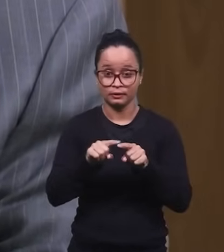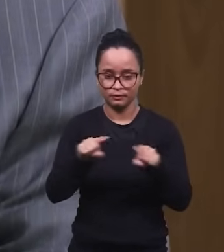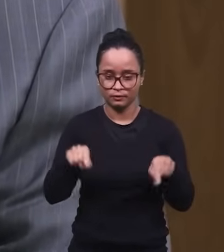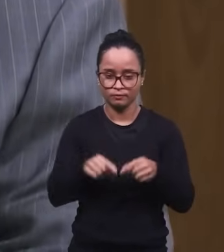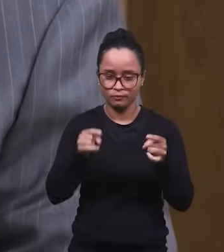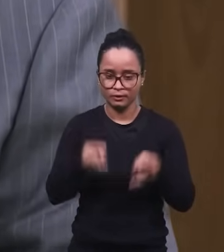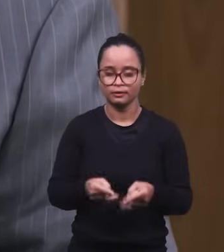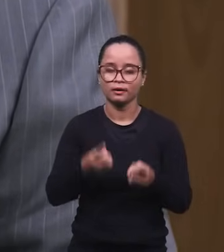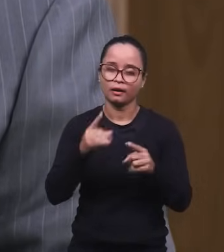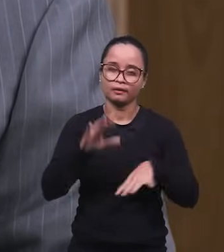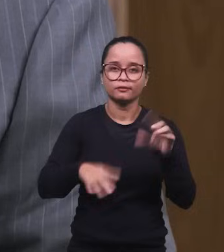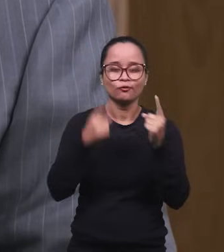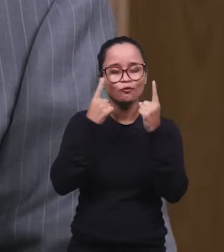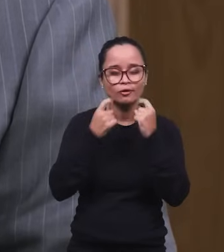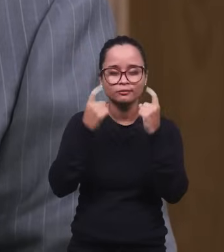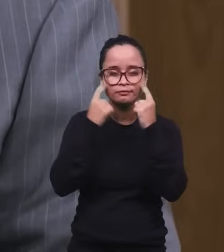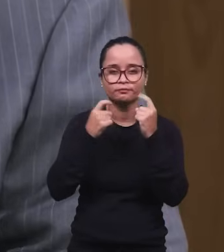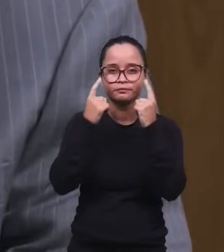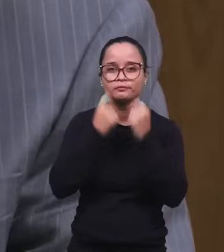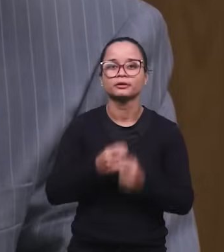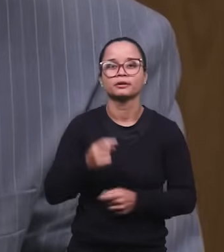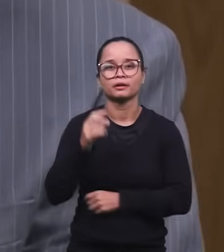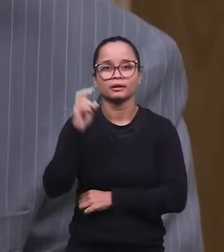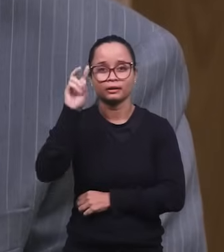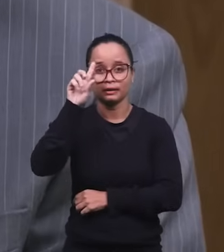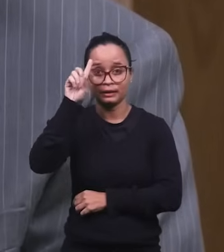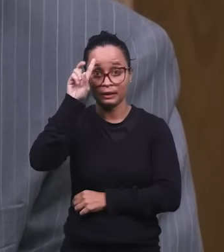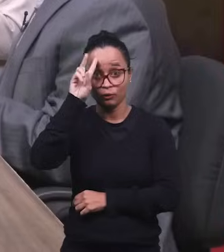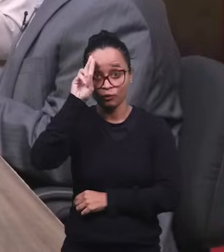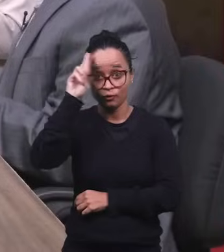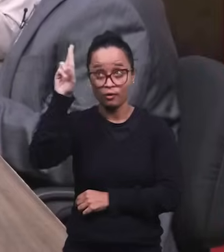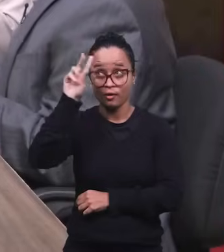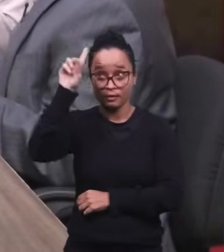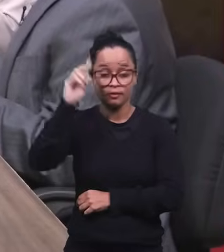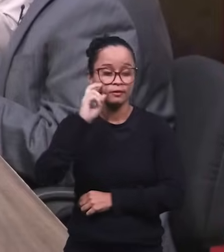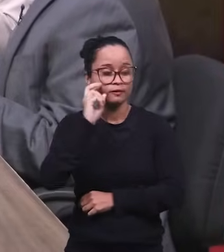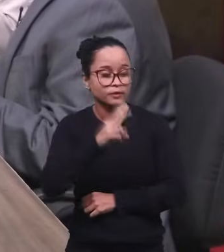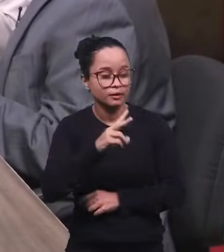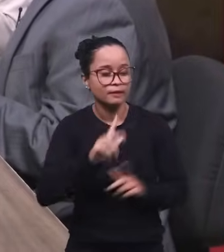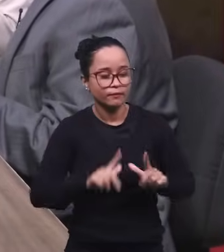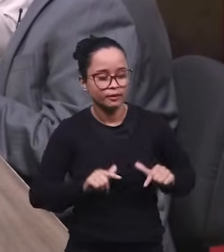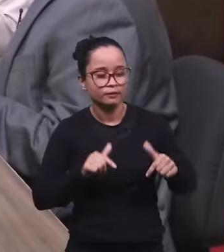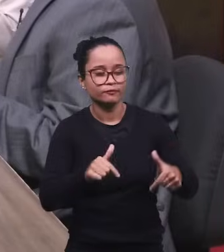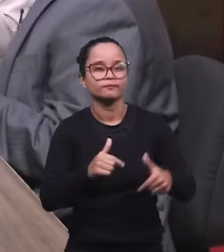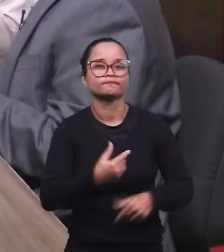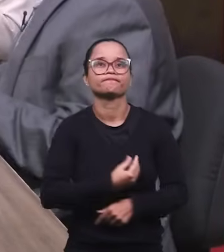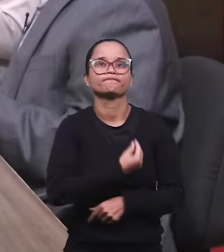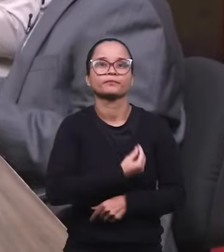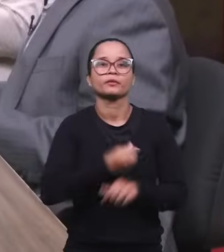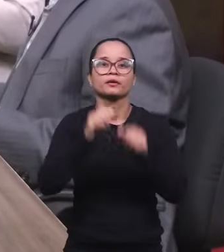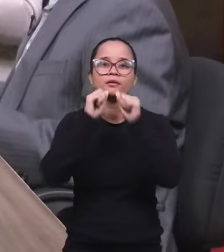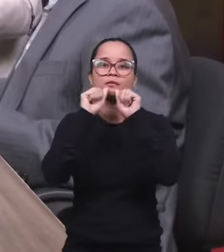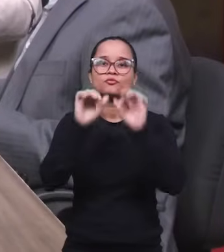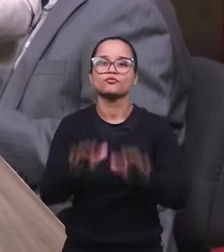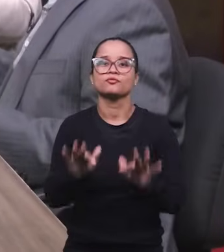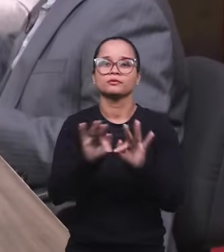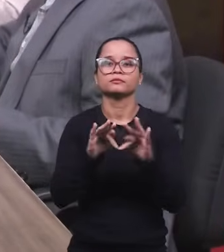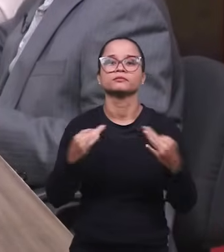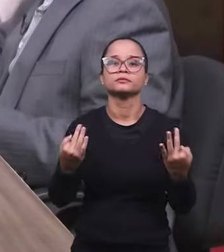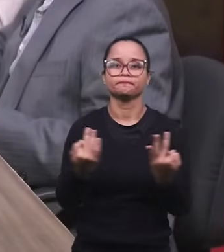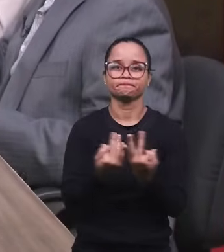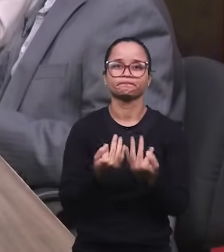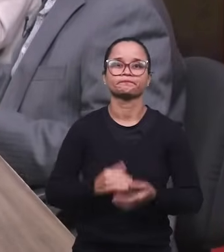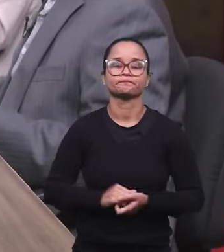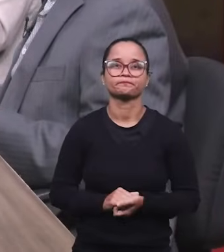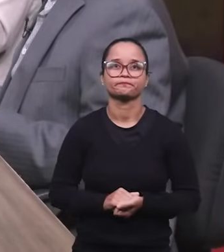dela, e às vezes em lágrimas. Deus está ouvindo e o Senhor age em favor. O Senhor abençoa o lar. O Senhor abençoa